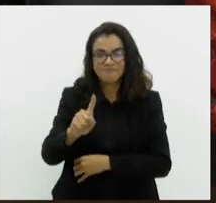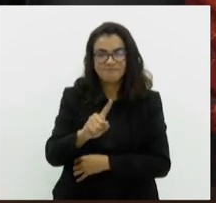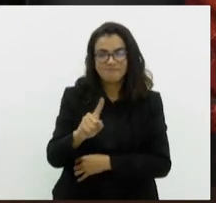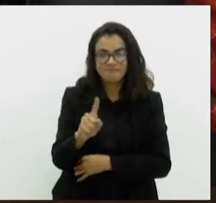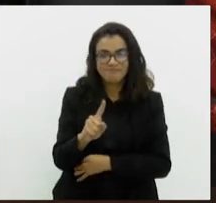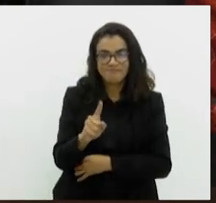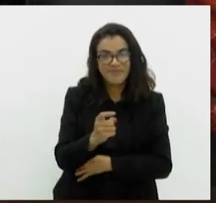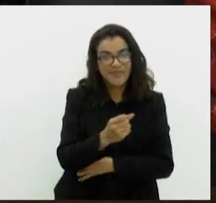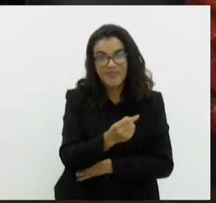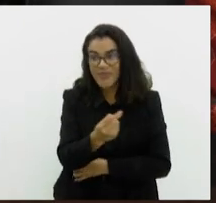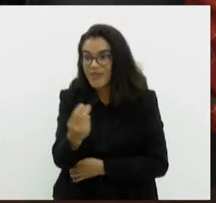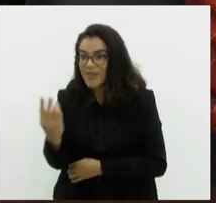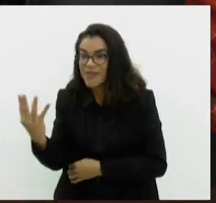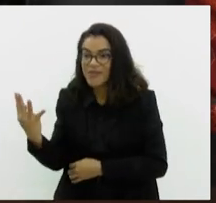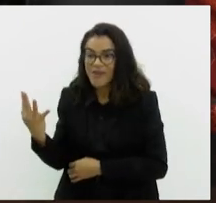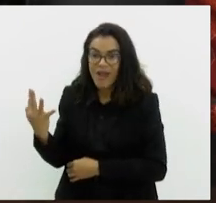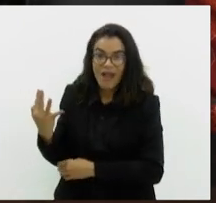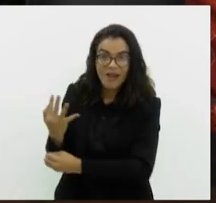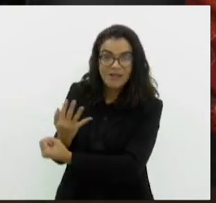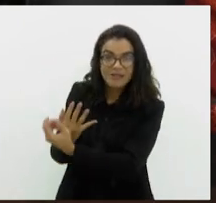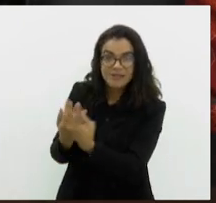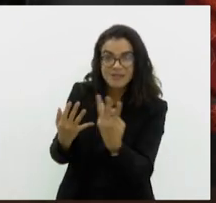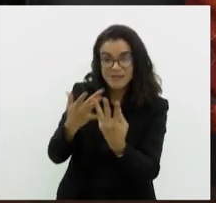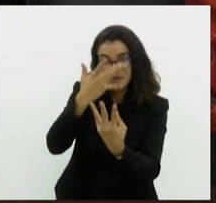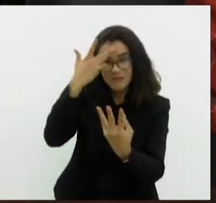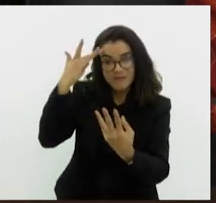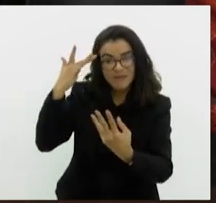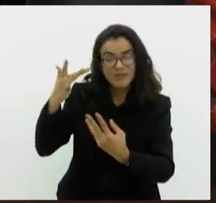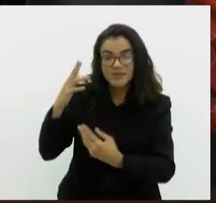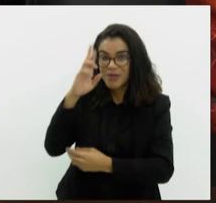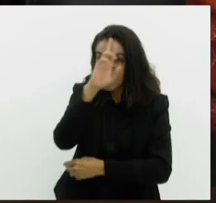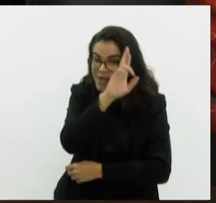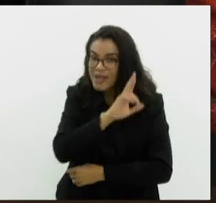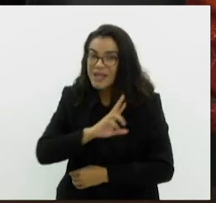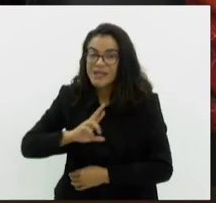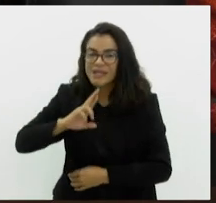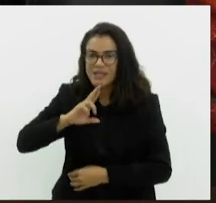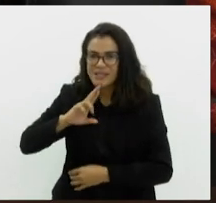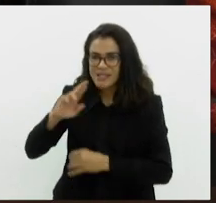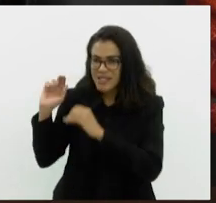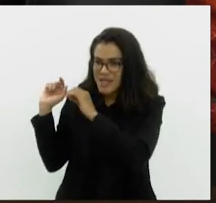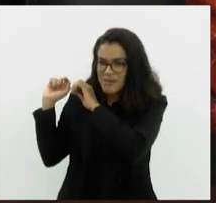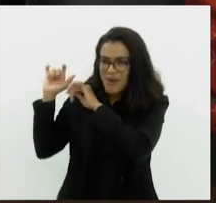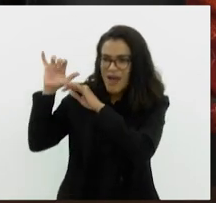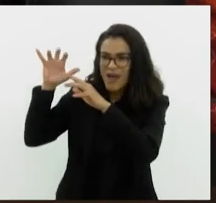Muitos outros de outras etnias estiveram lá.